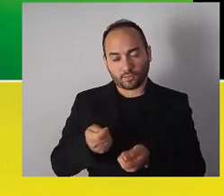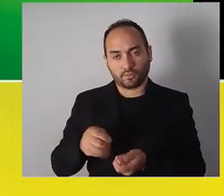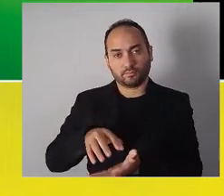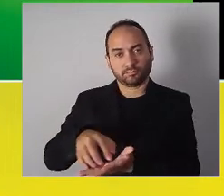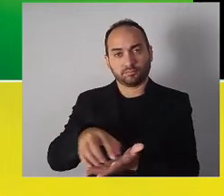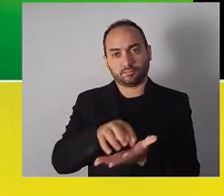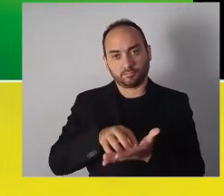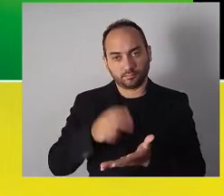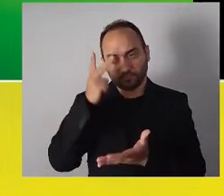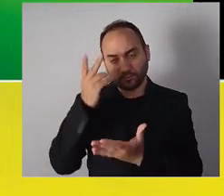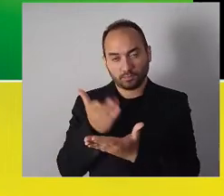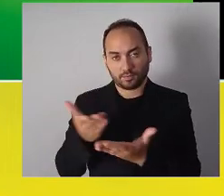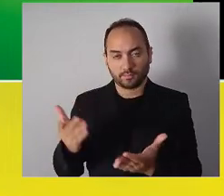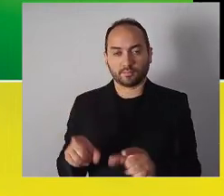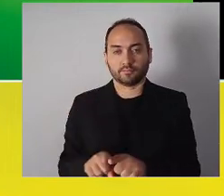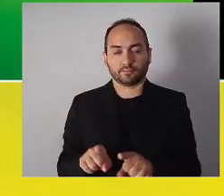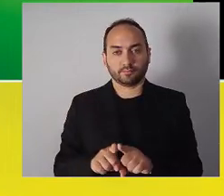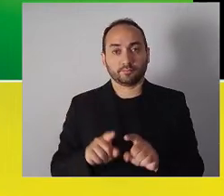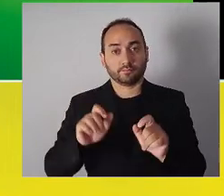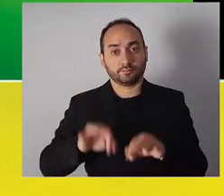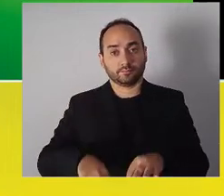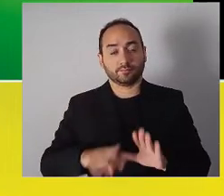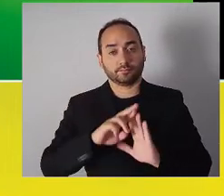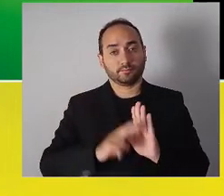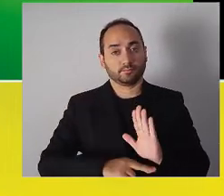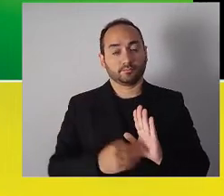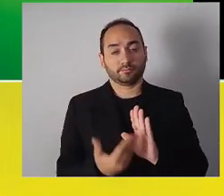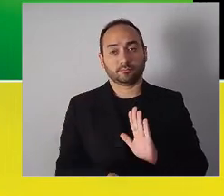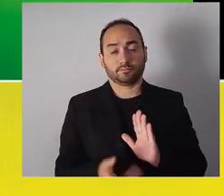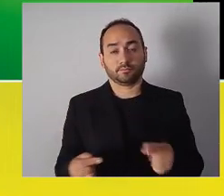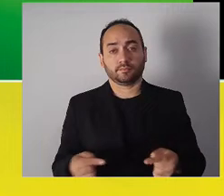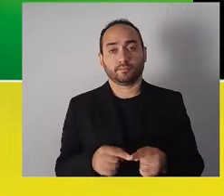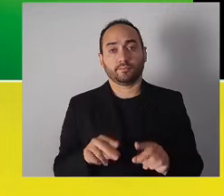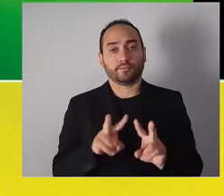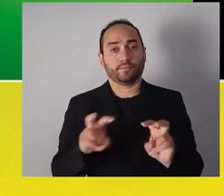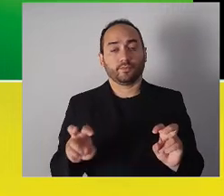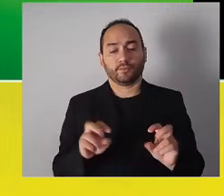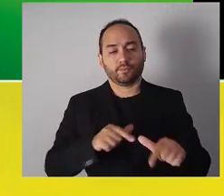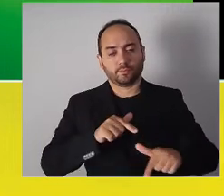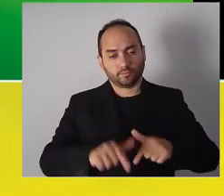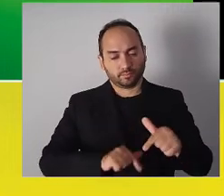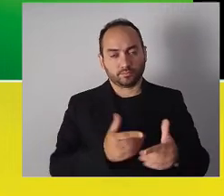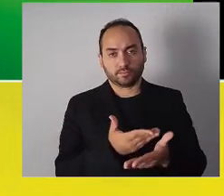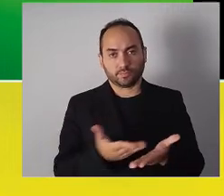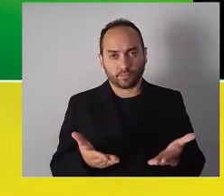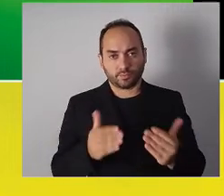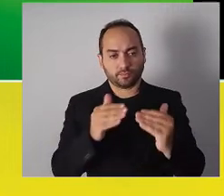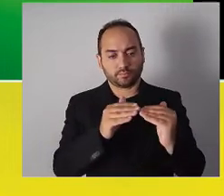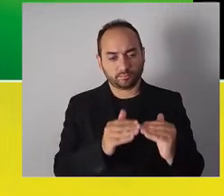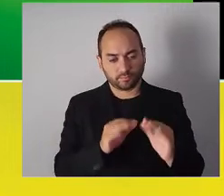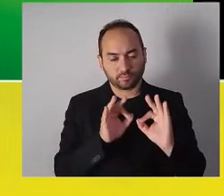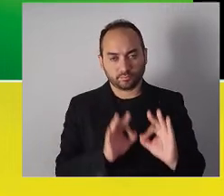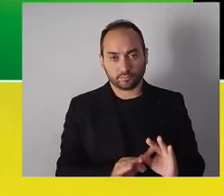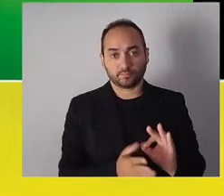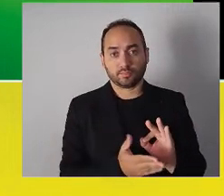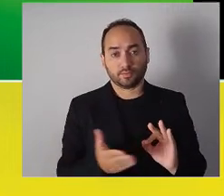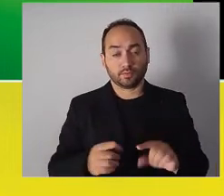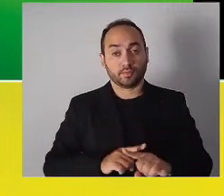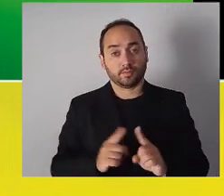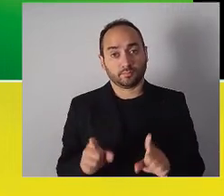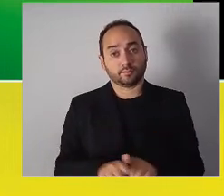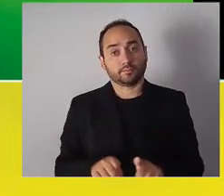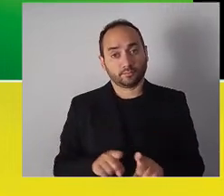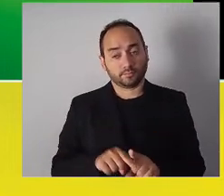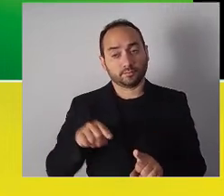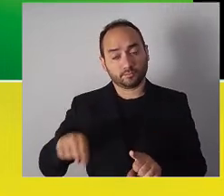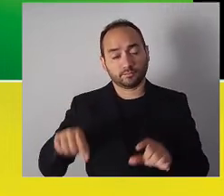população em geral. Assim sendo, este relatório de gestão representa não apenas um exercício de conformidade regulatória, mas também um